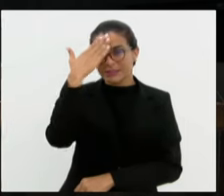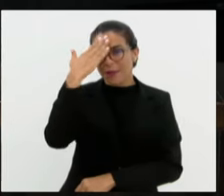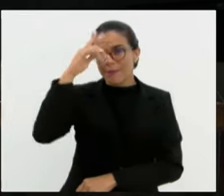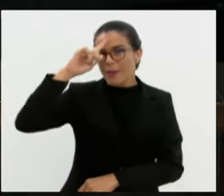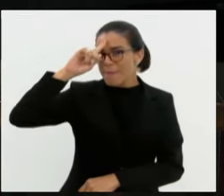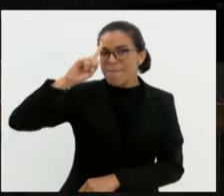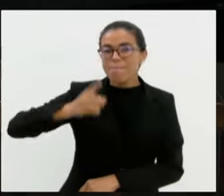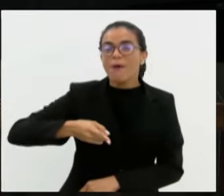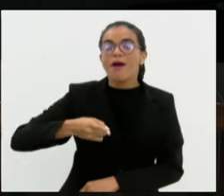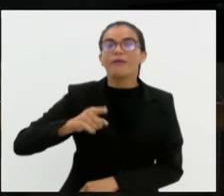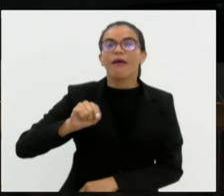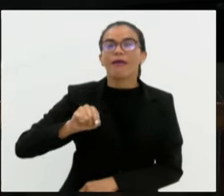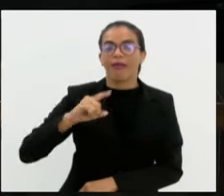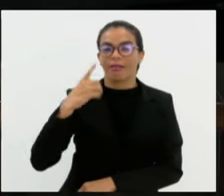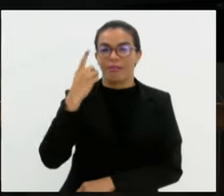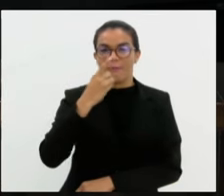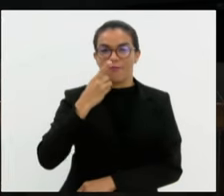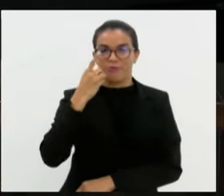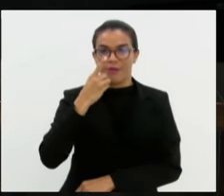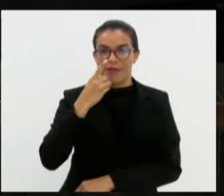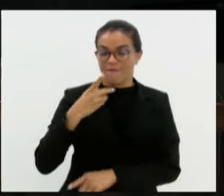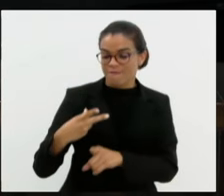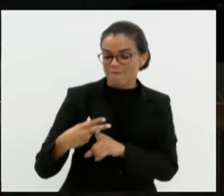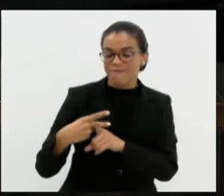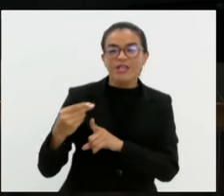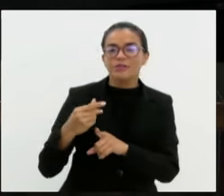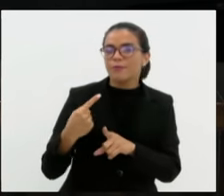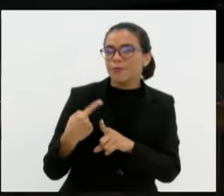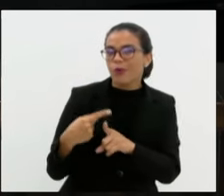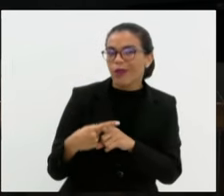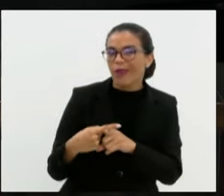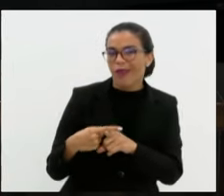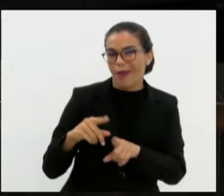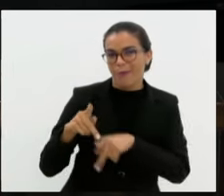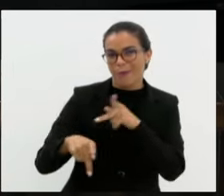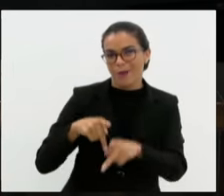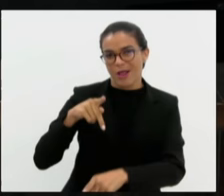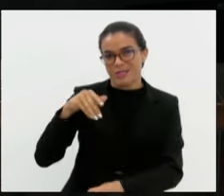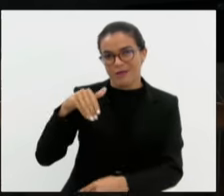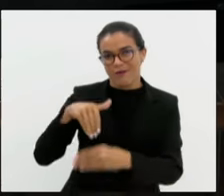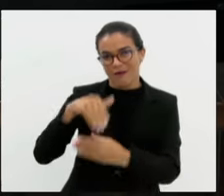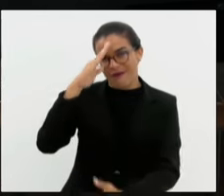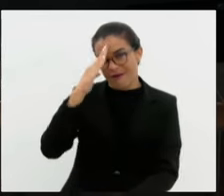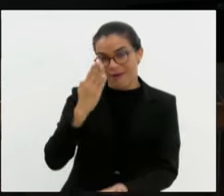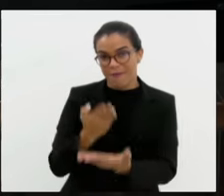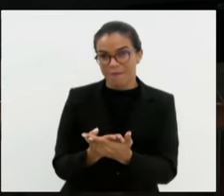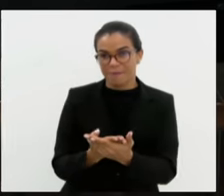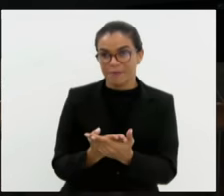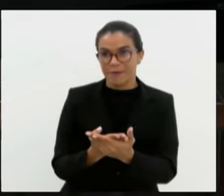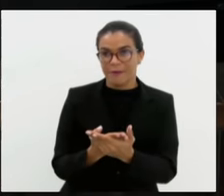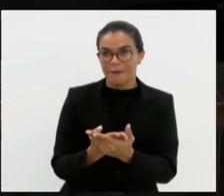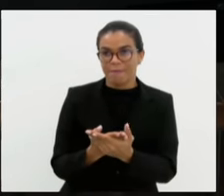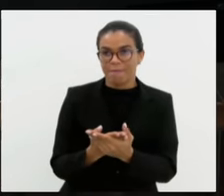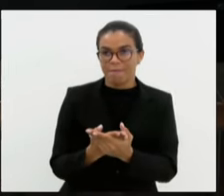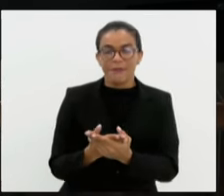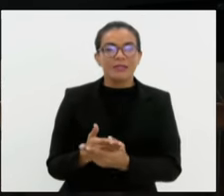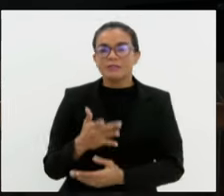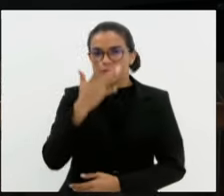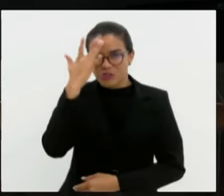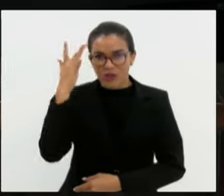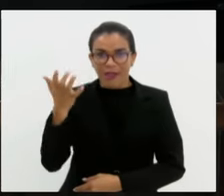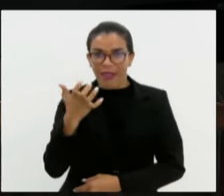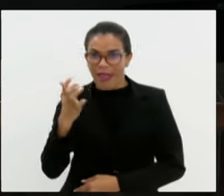é o parlamentar, quem foi eleito pelo povo foi o parlamentar. Então, quem queira vir de algum lado, dar alguma